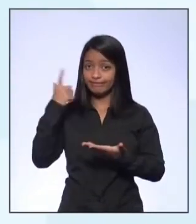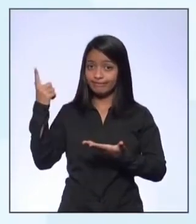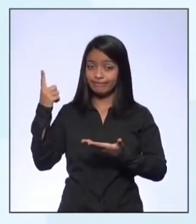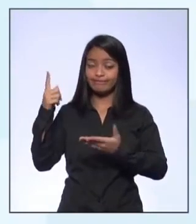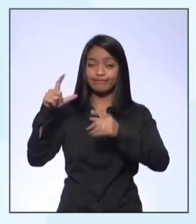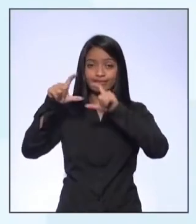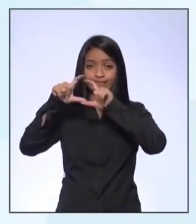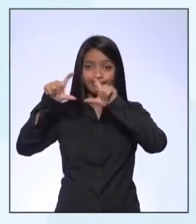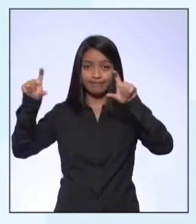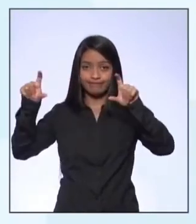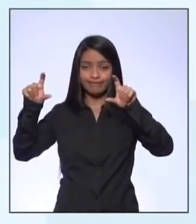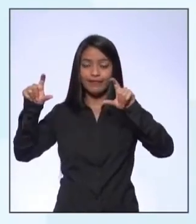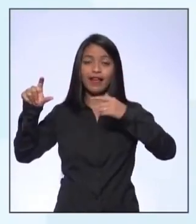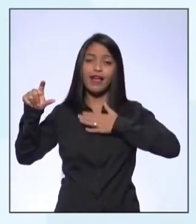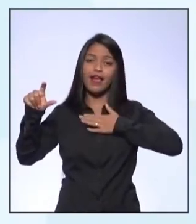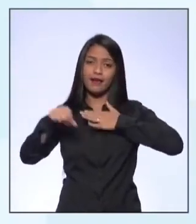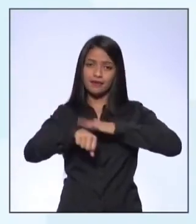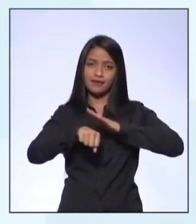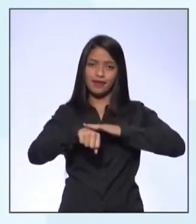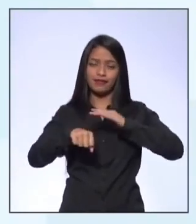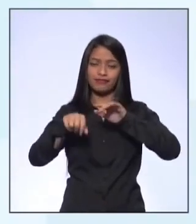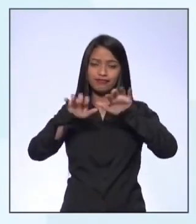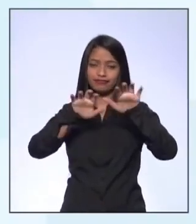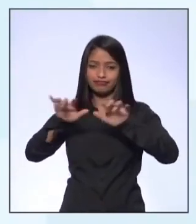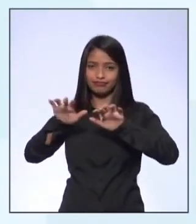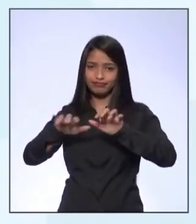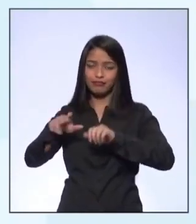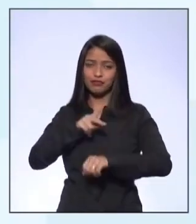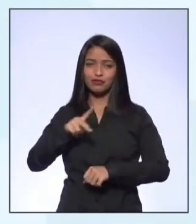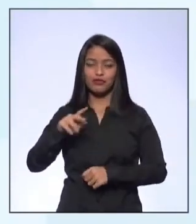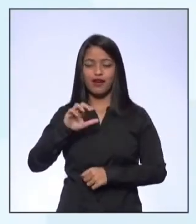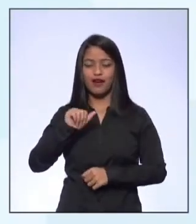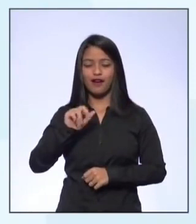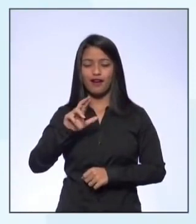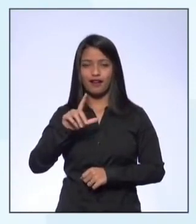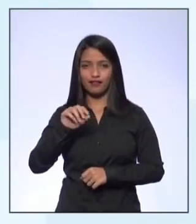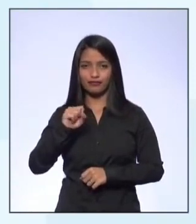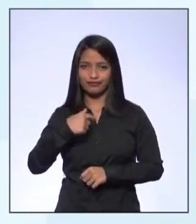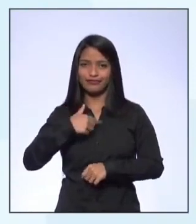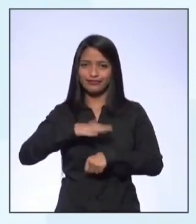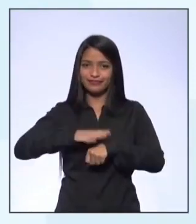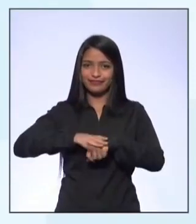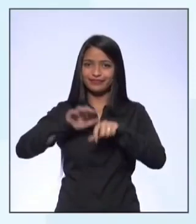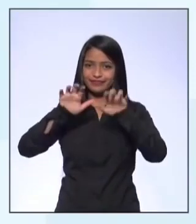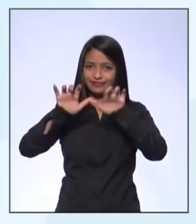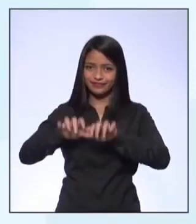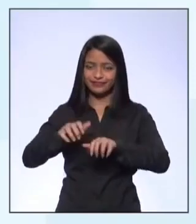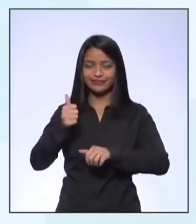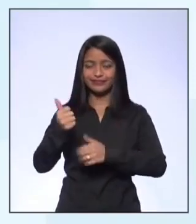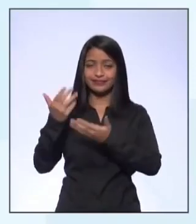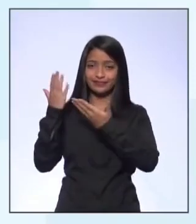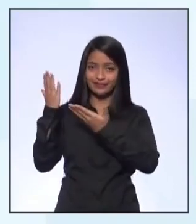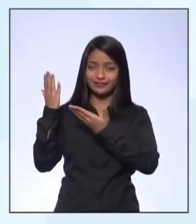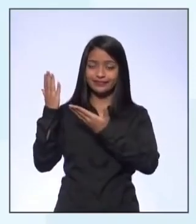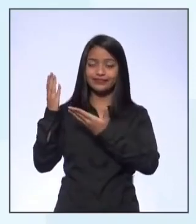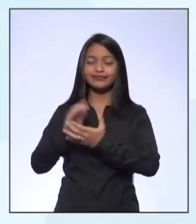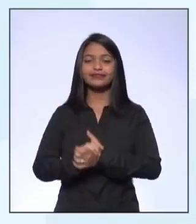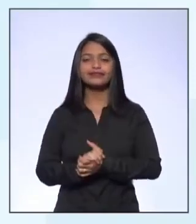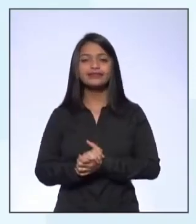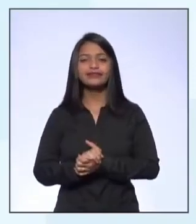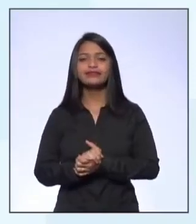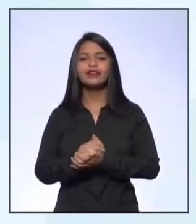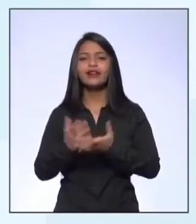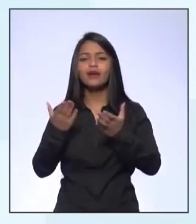excerto produzido aí por mim, professor Carlos Neri, vocês vão, conforme o texto acima, vocês